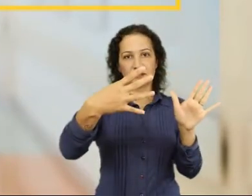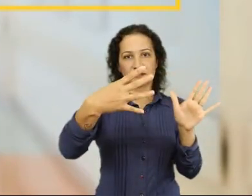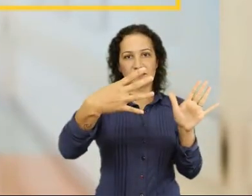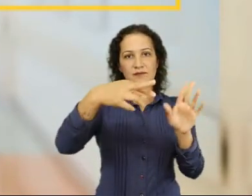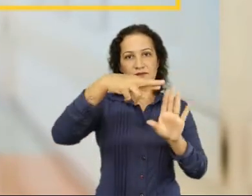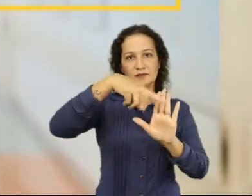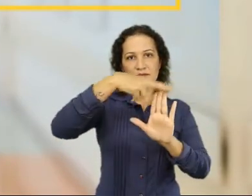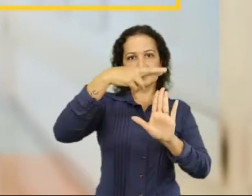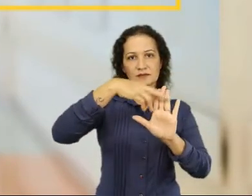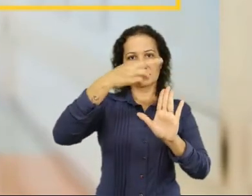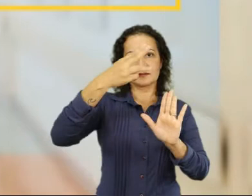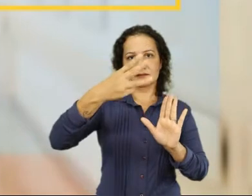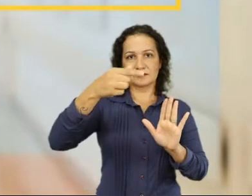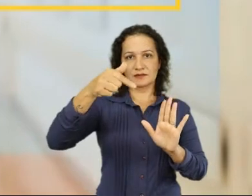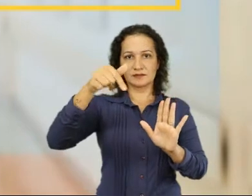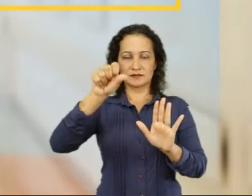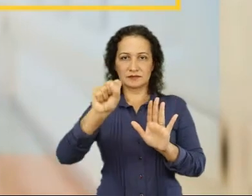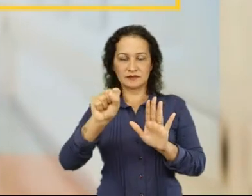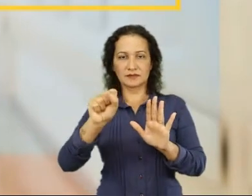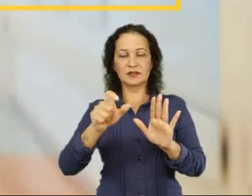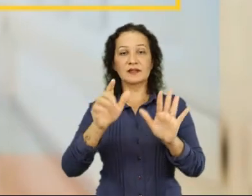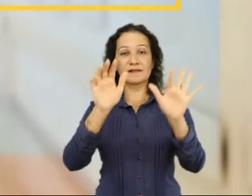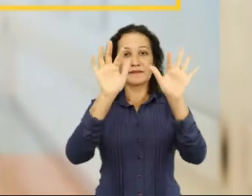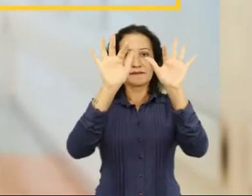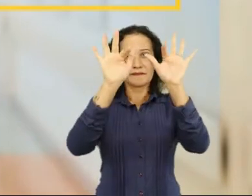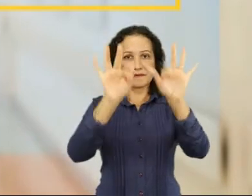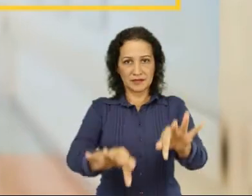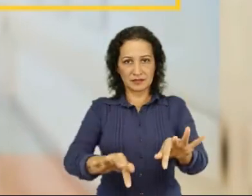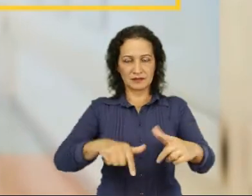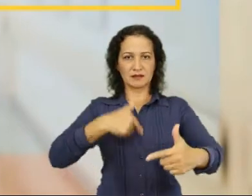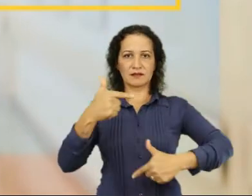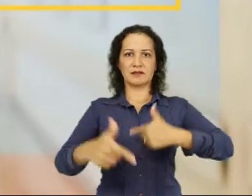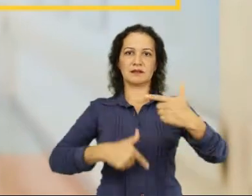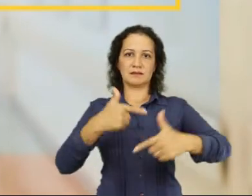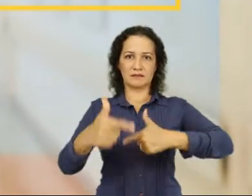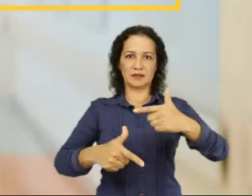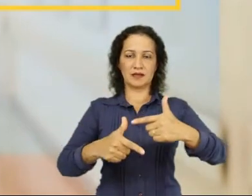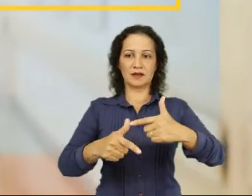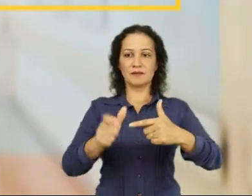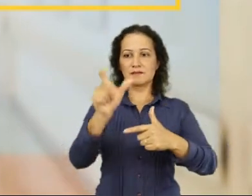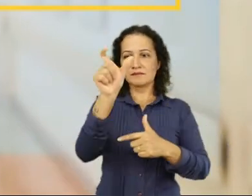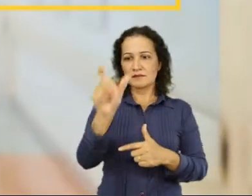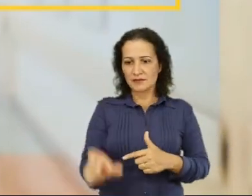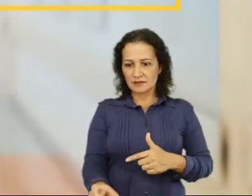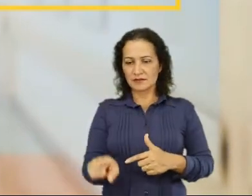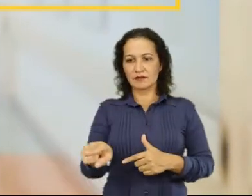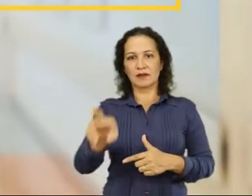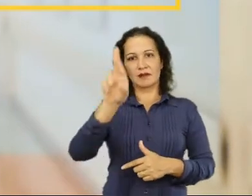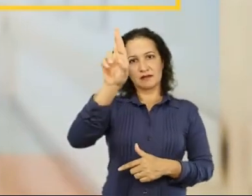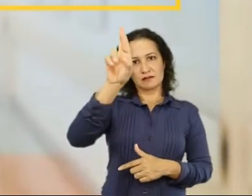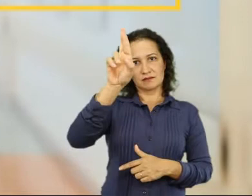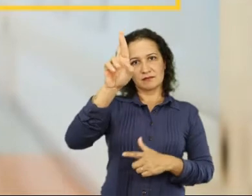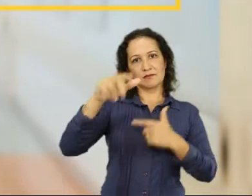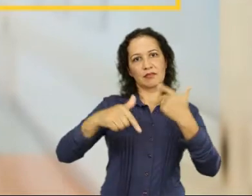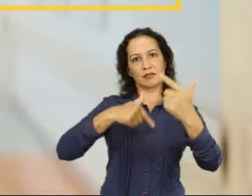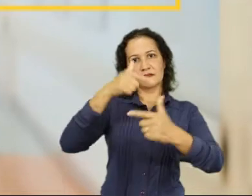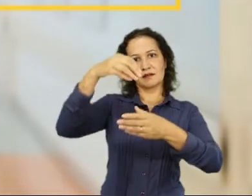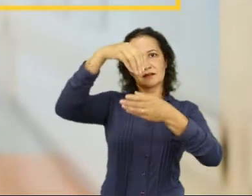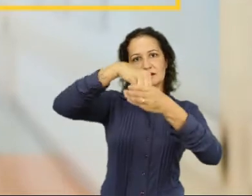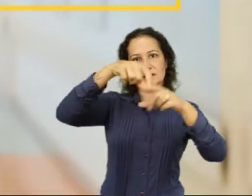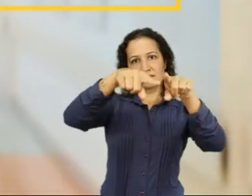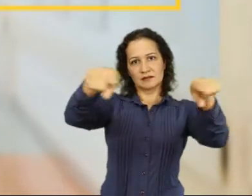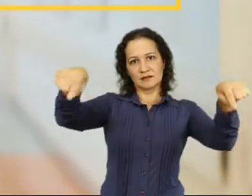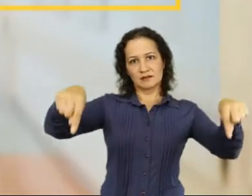378, após o encerramento das atividades, o servidor, o trabalhador da enfermagem dentro da sala de vacina,